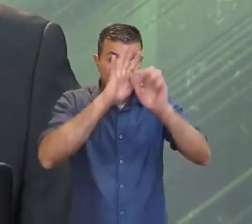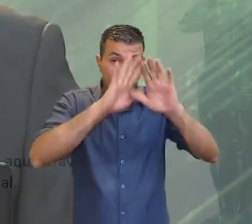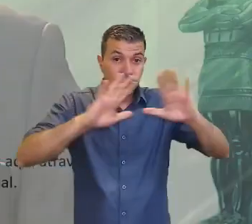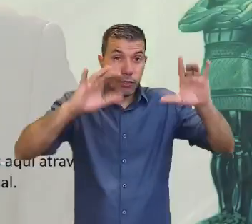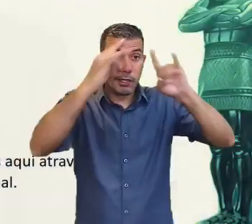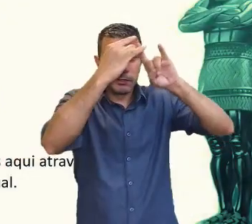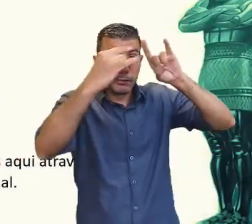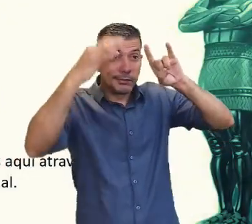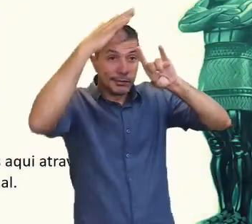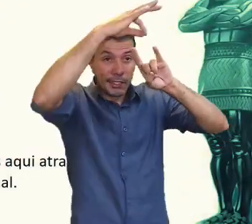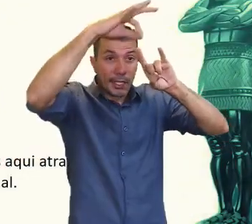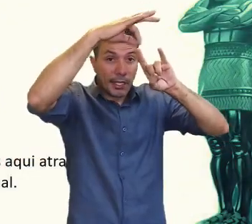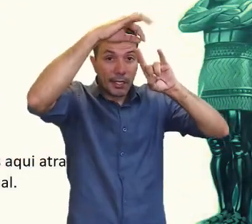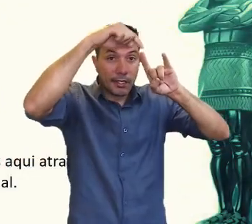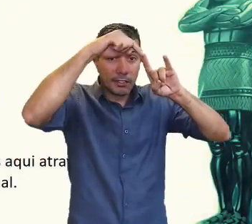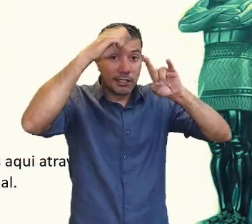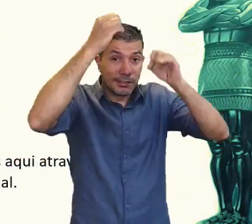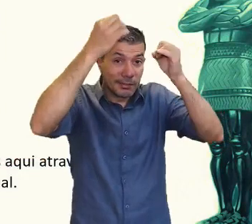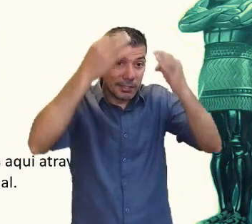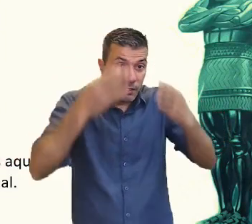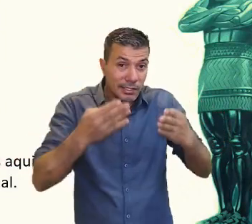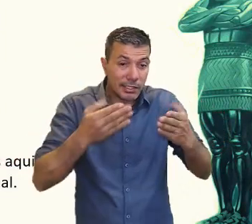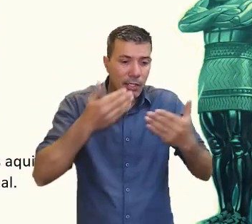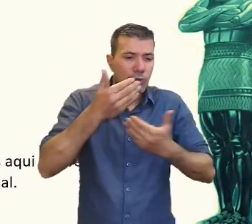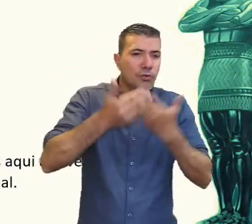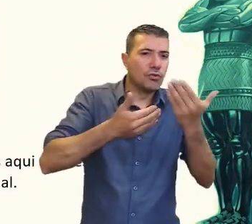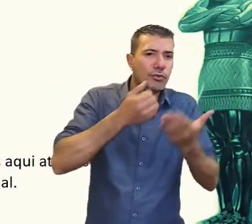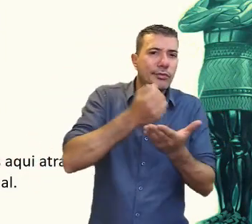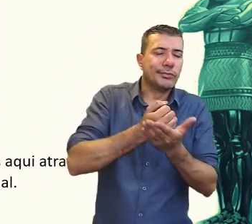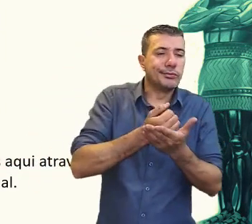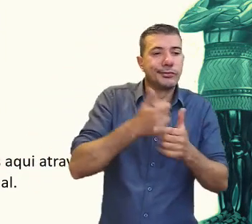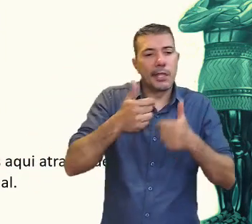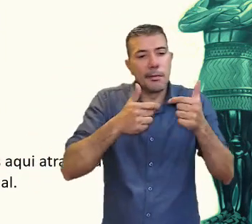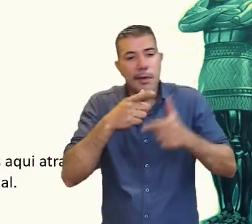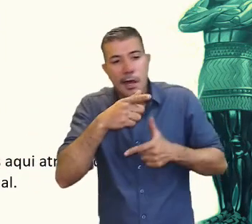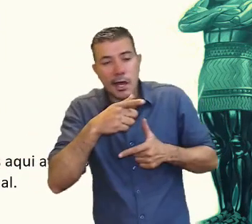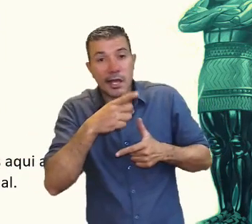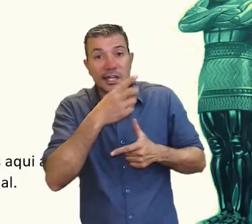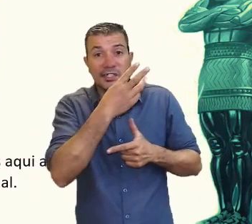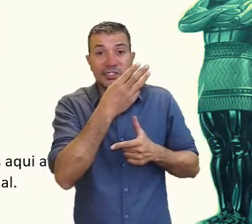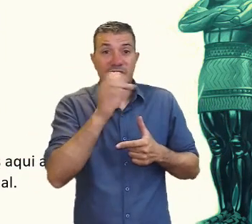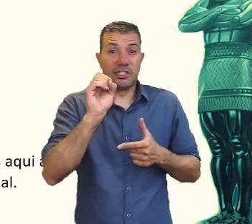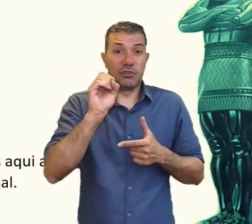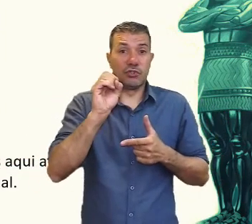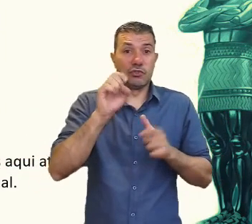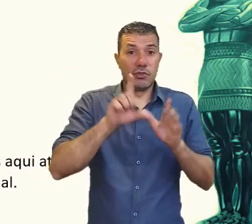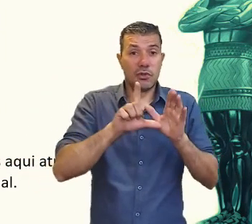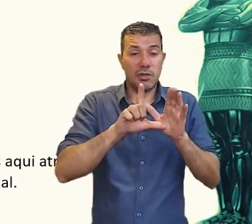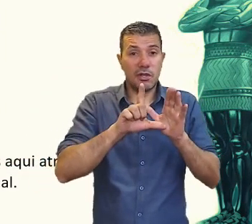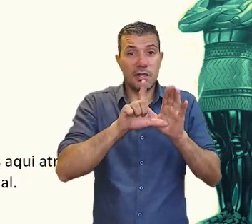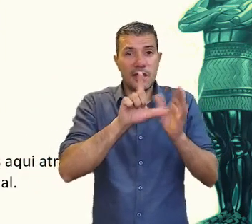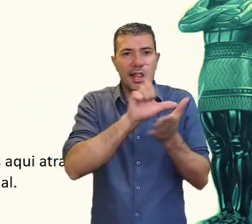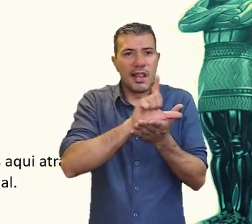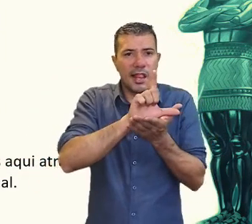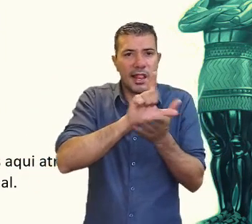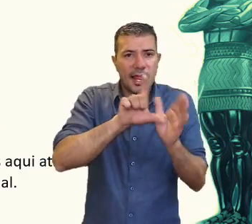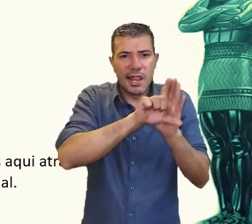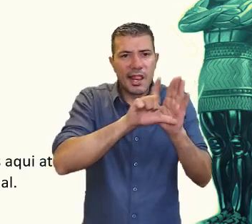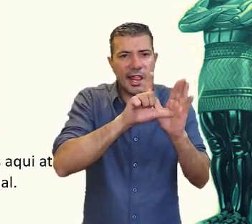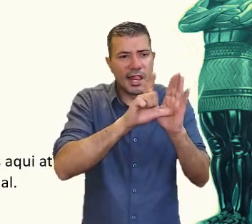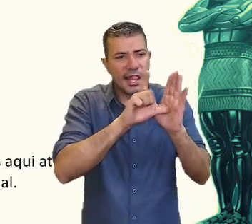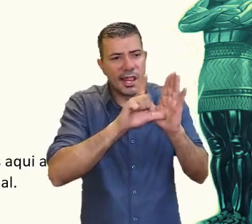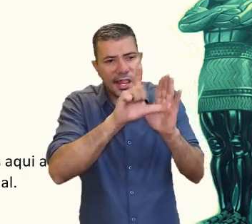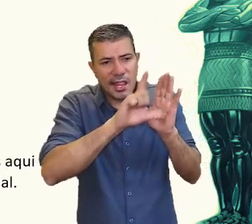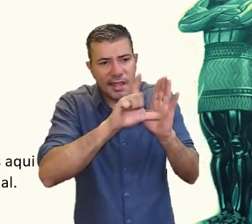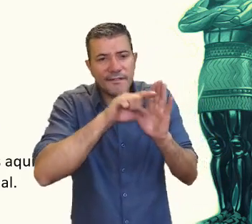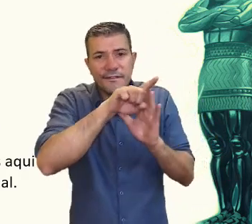do santuário. Falando sobre os serviços do santuário, no santuário trabalhavam 38 mil levitas. Imagine a organização, como